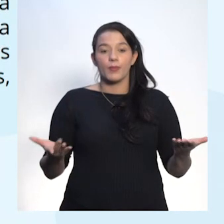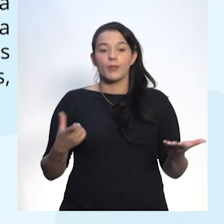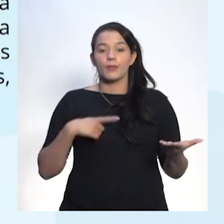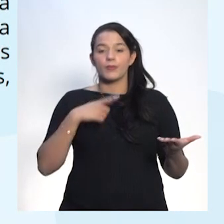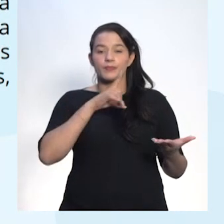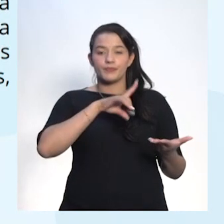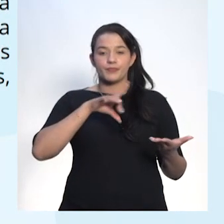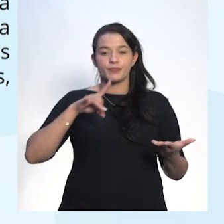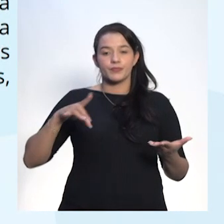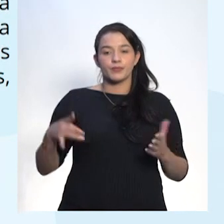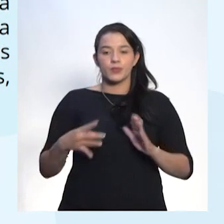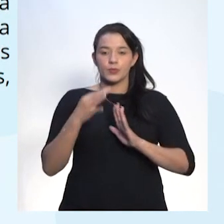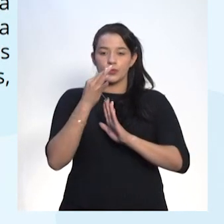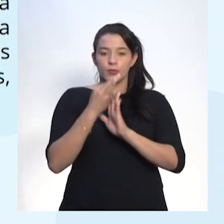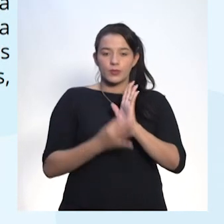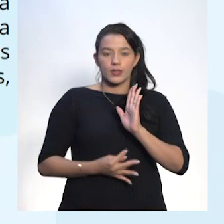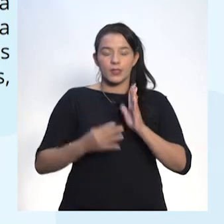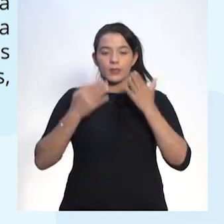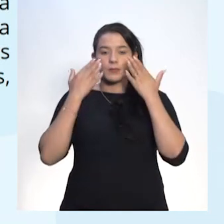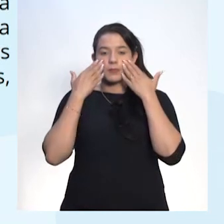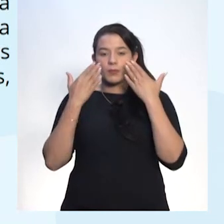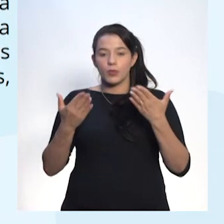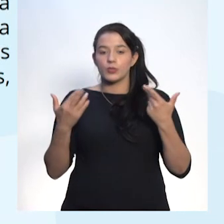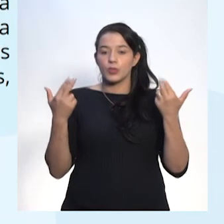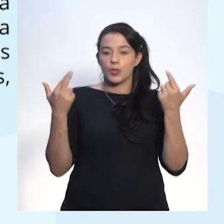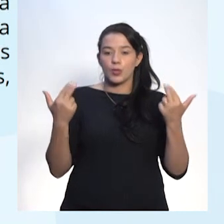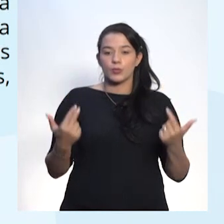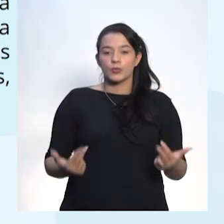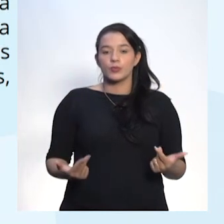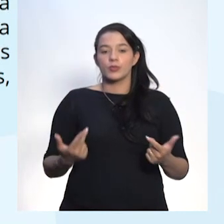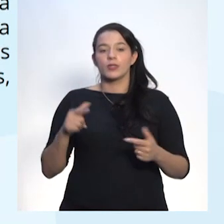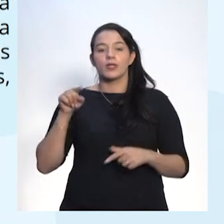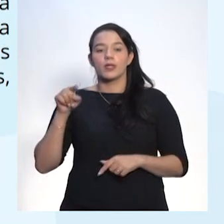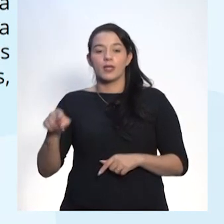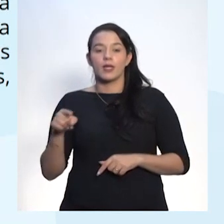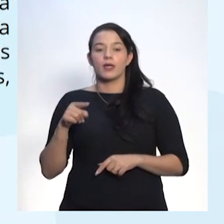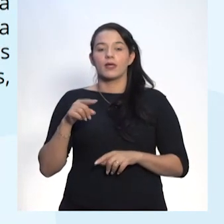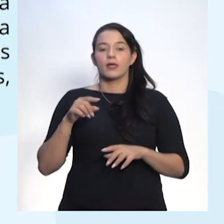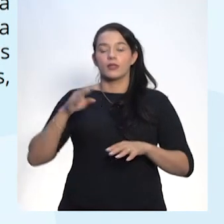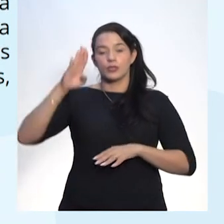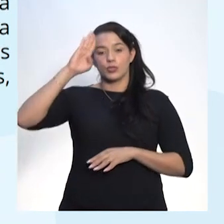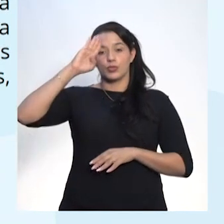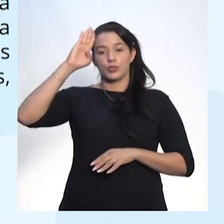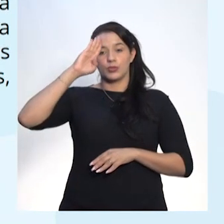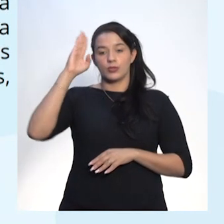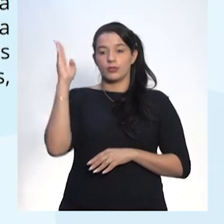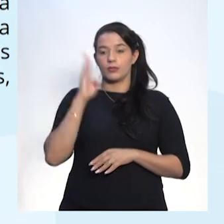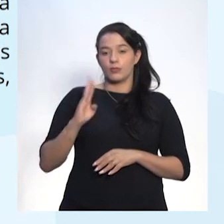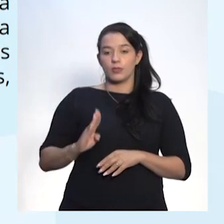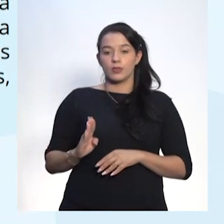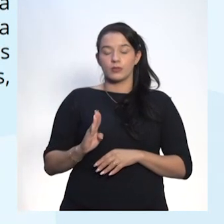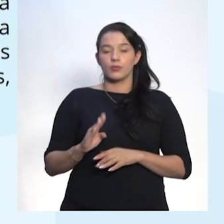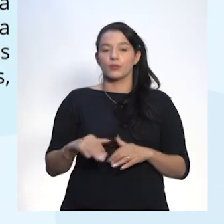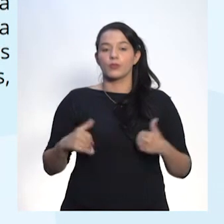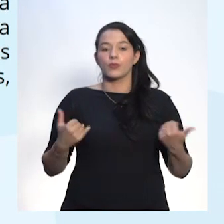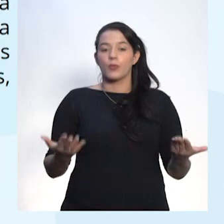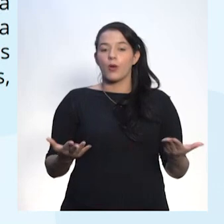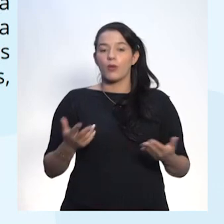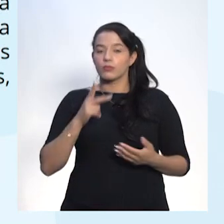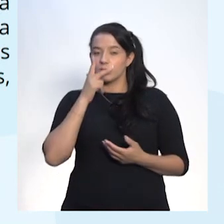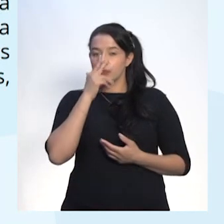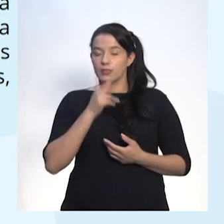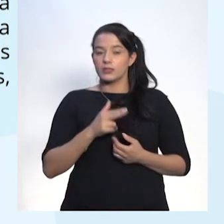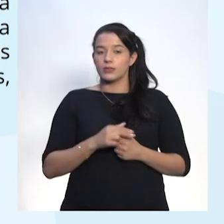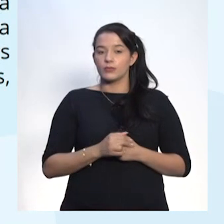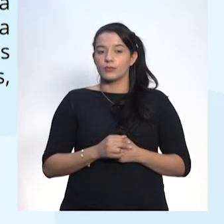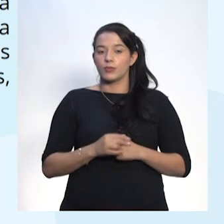do texto apresentam semelhanças com a ditadura civil-militar brasileira? Quais as semelhanças